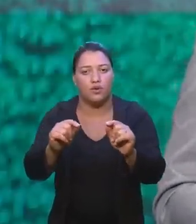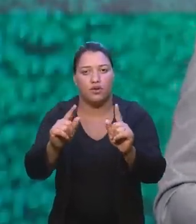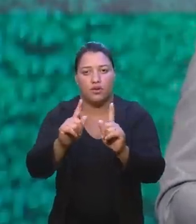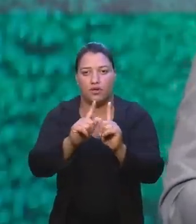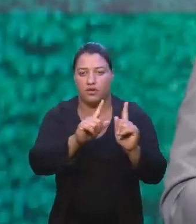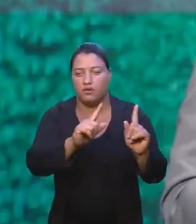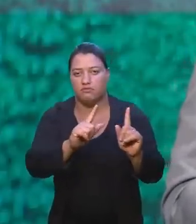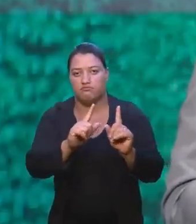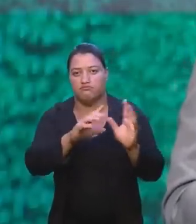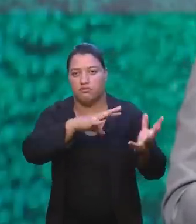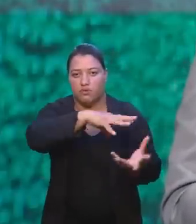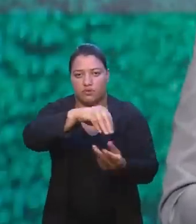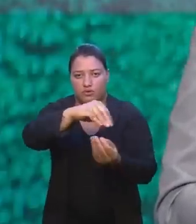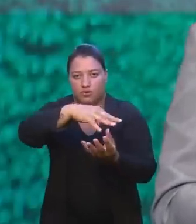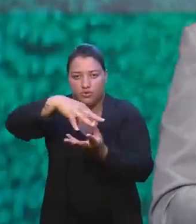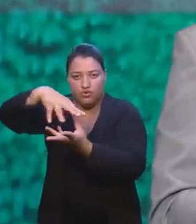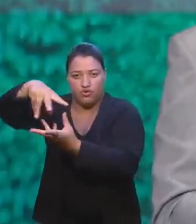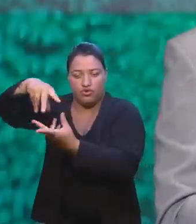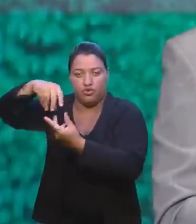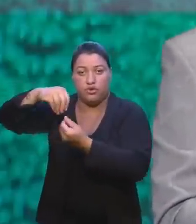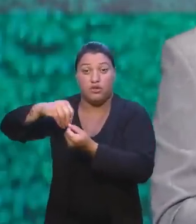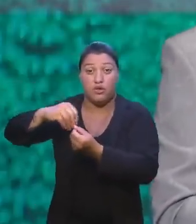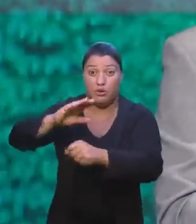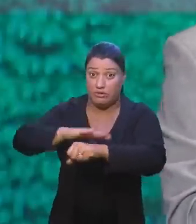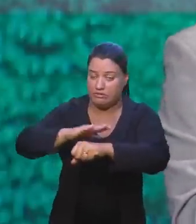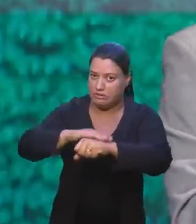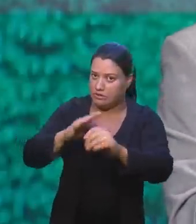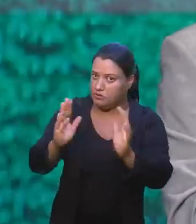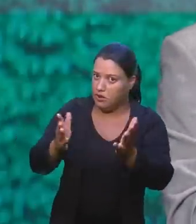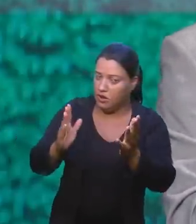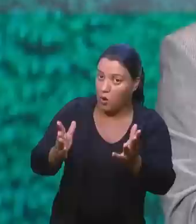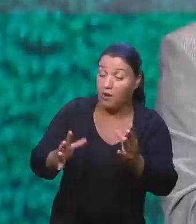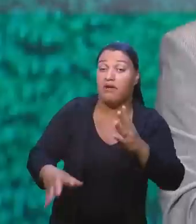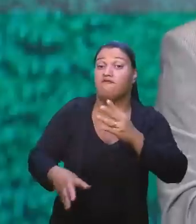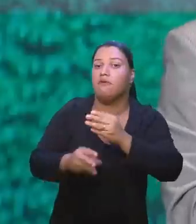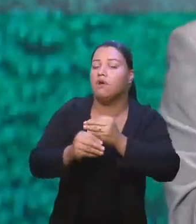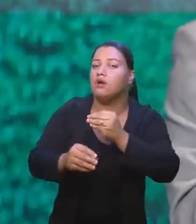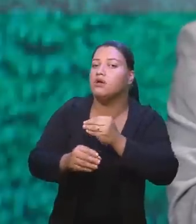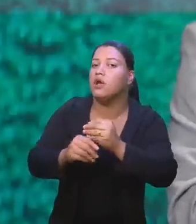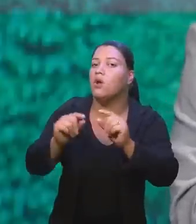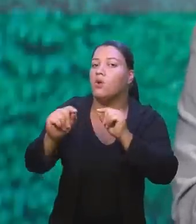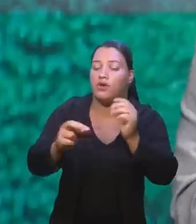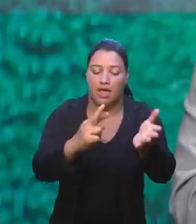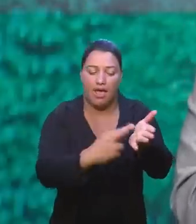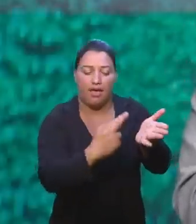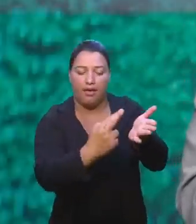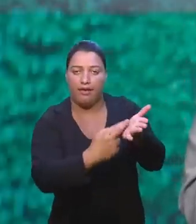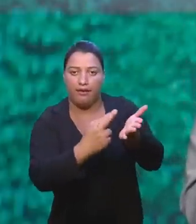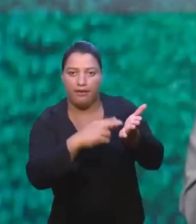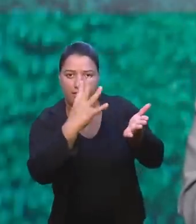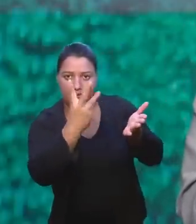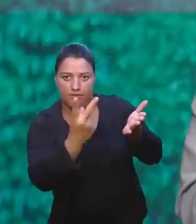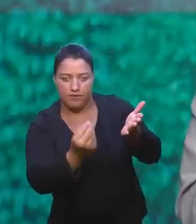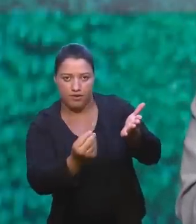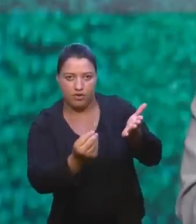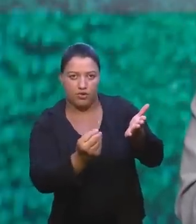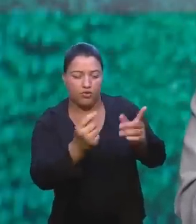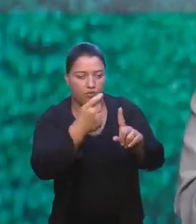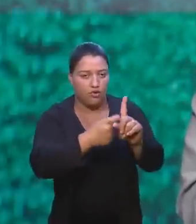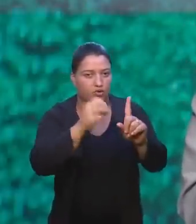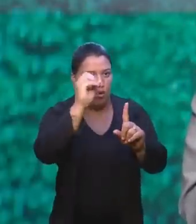terceira parte, os tempos são chegados, mas vamos somar a Revista Espírita de outubro de